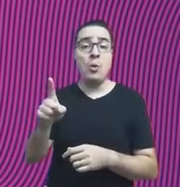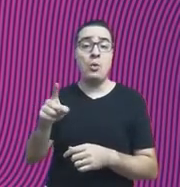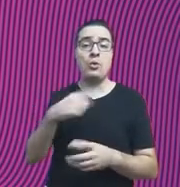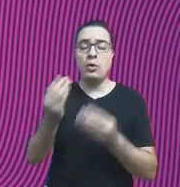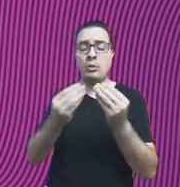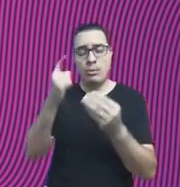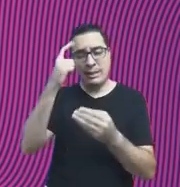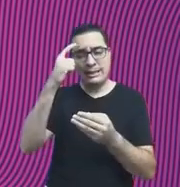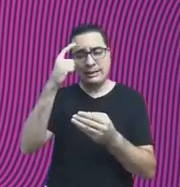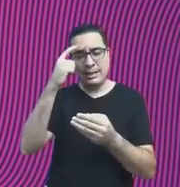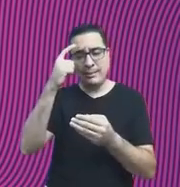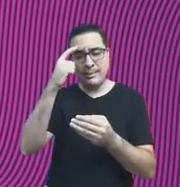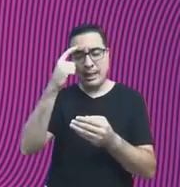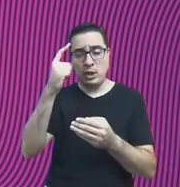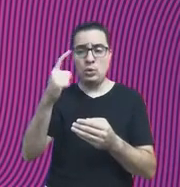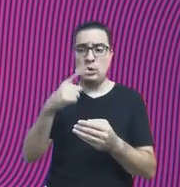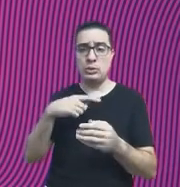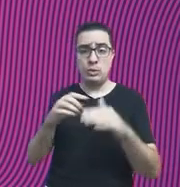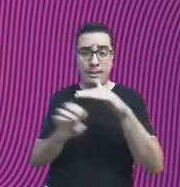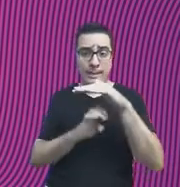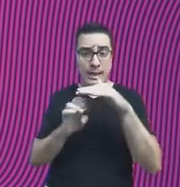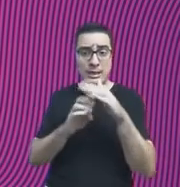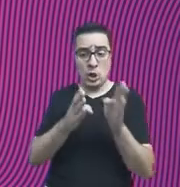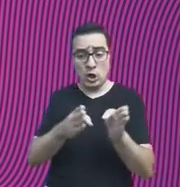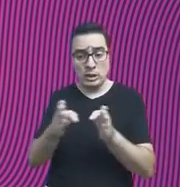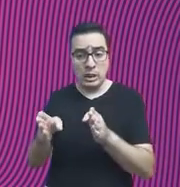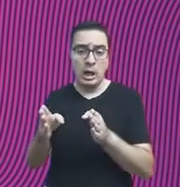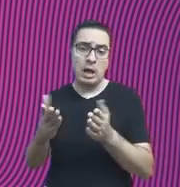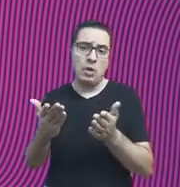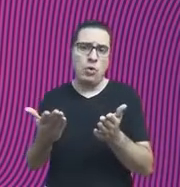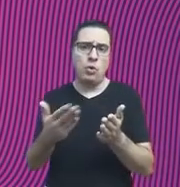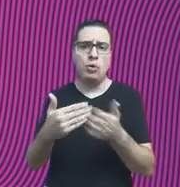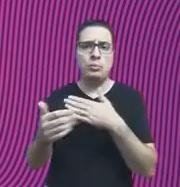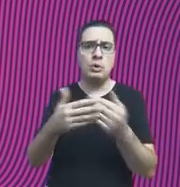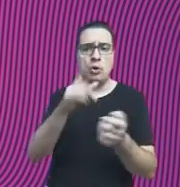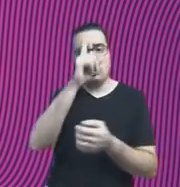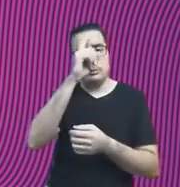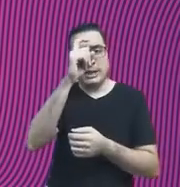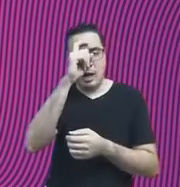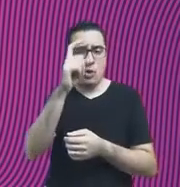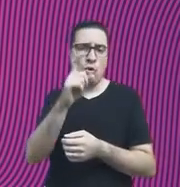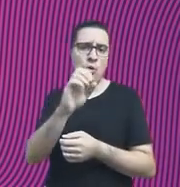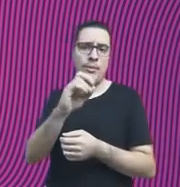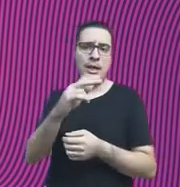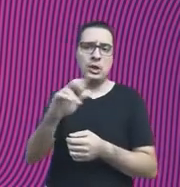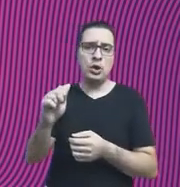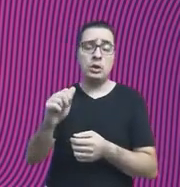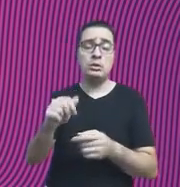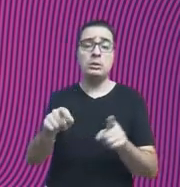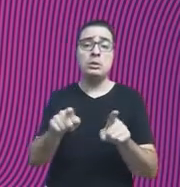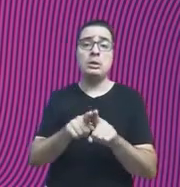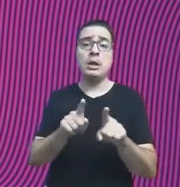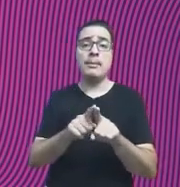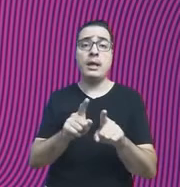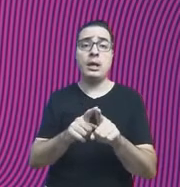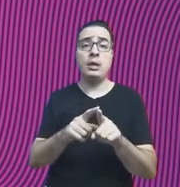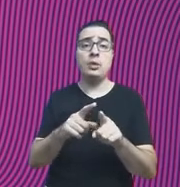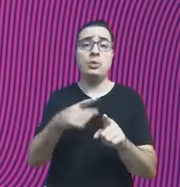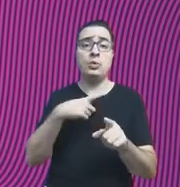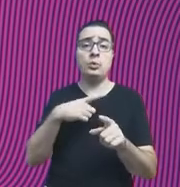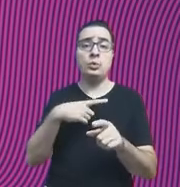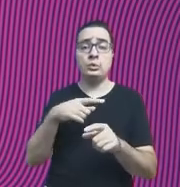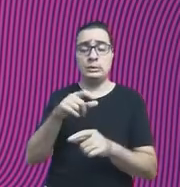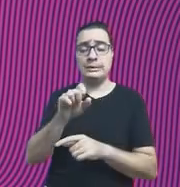a sua empresa, seja uma operadora, seja um hospital, qualquer player da cadeia de saúde. E, da mesma forma, o Estado. E eu vou dar dois